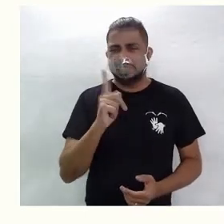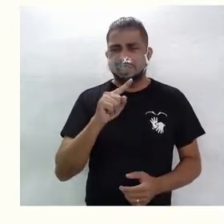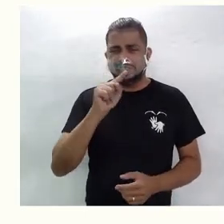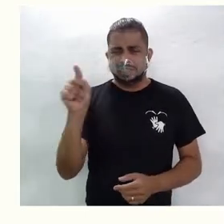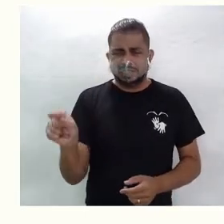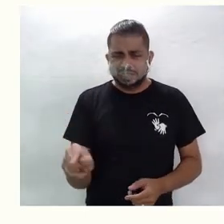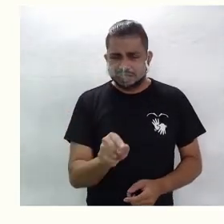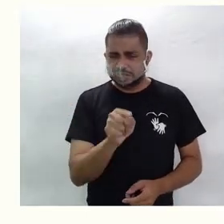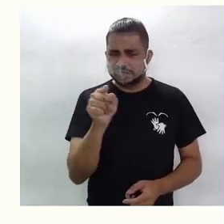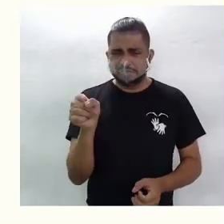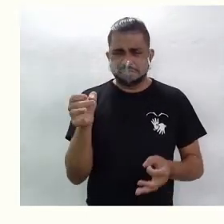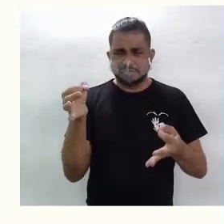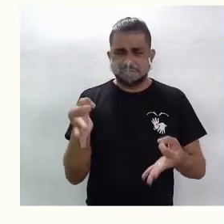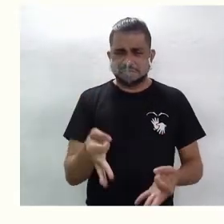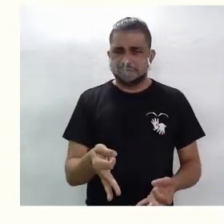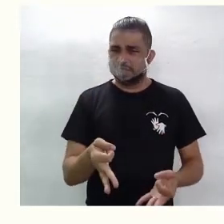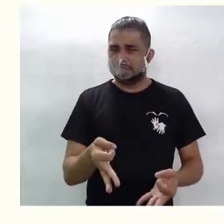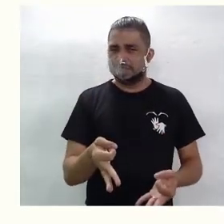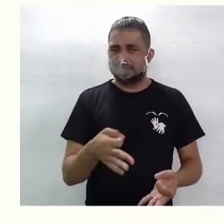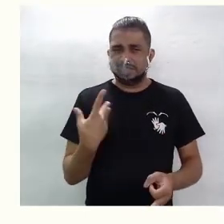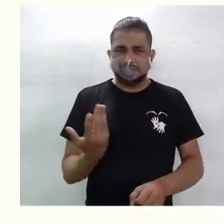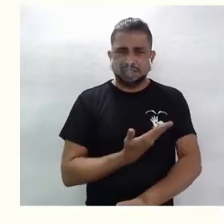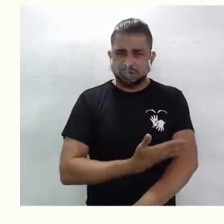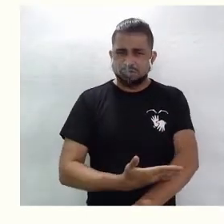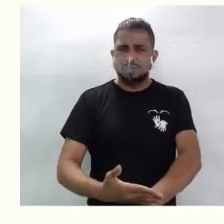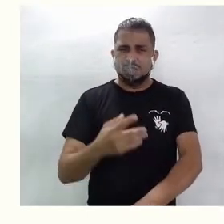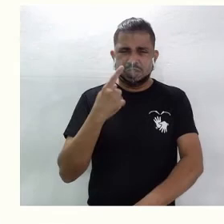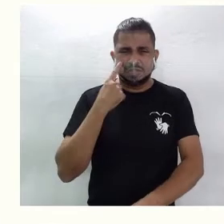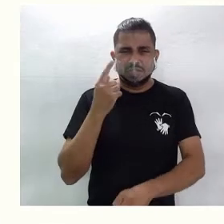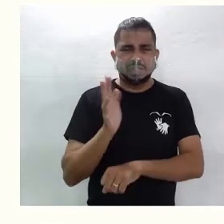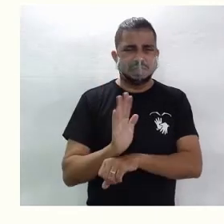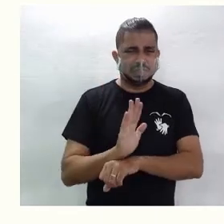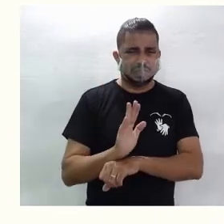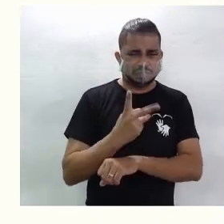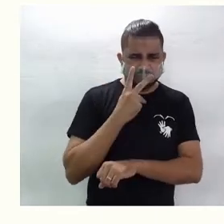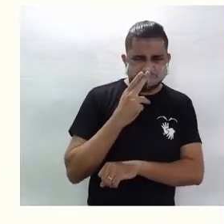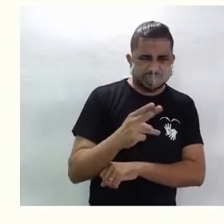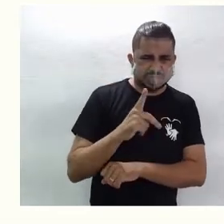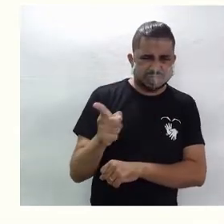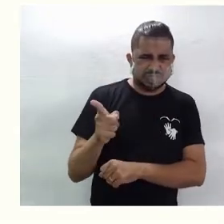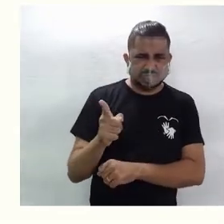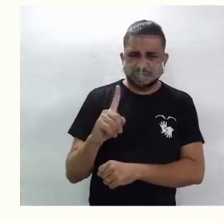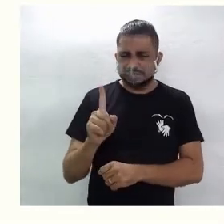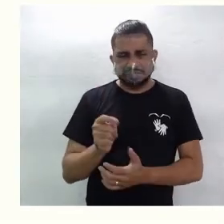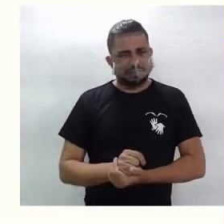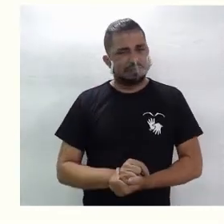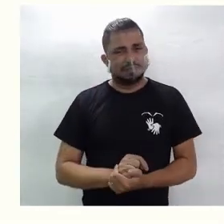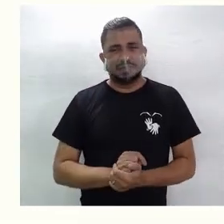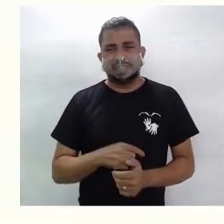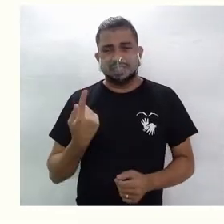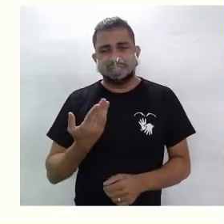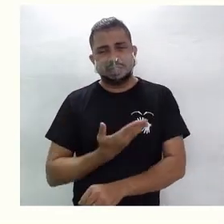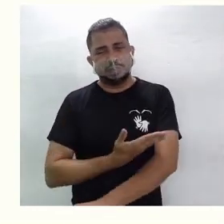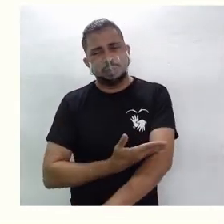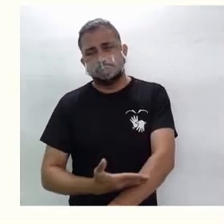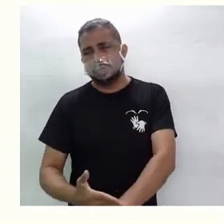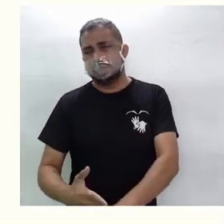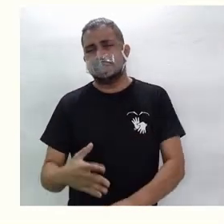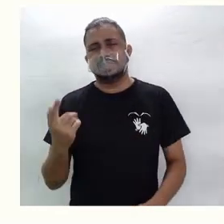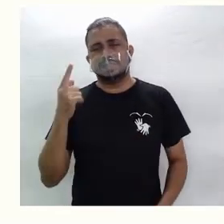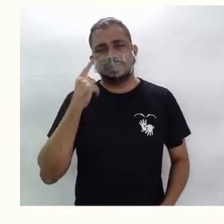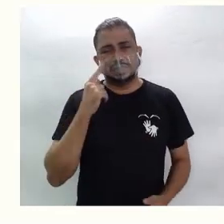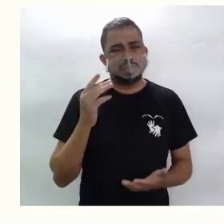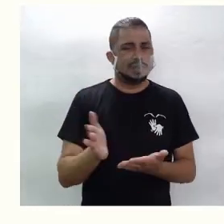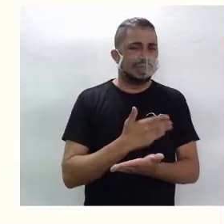circunferência perfeita, como a gente está acostumado a ver nos filmes. Não parece uma circunferência perfeita, como a gente está acostumado a ver aí